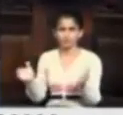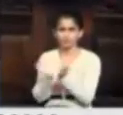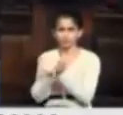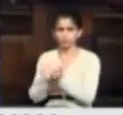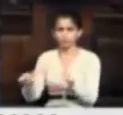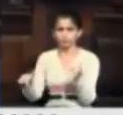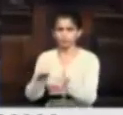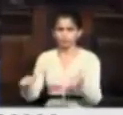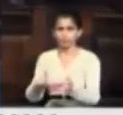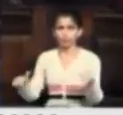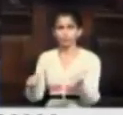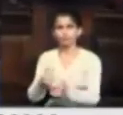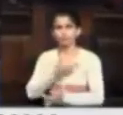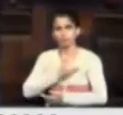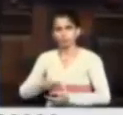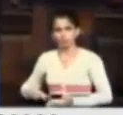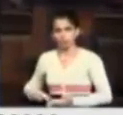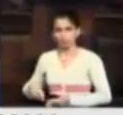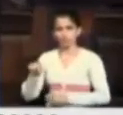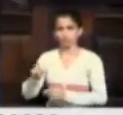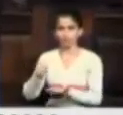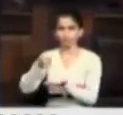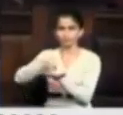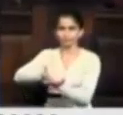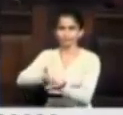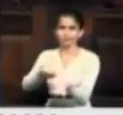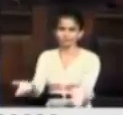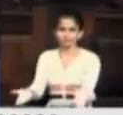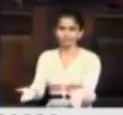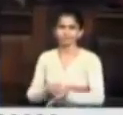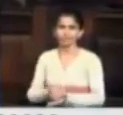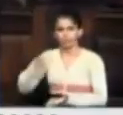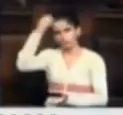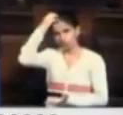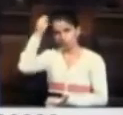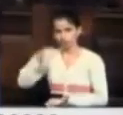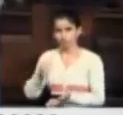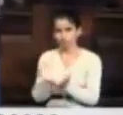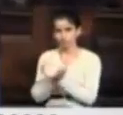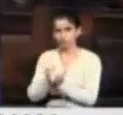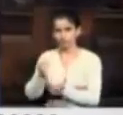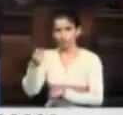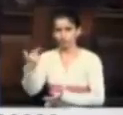servidor público. Por isso, voto contrário, de protesto à falta de transparência desse